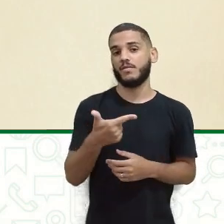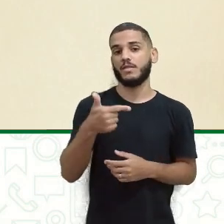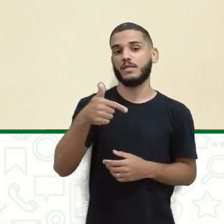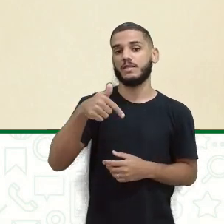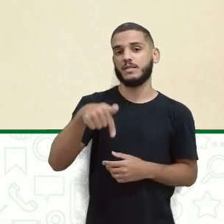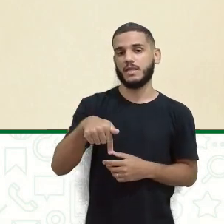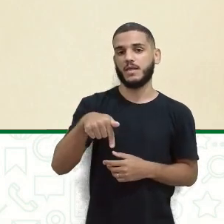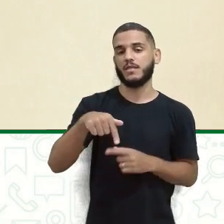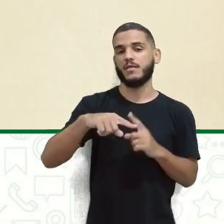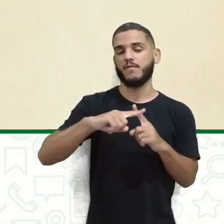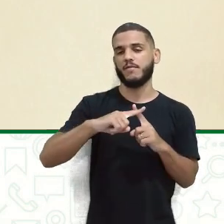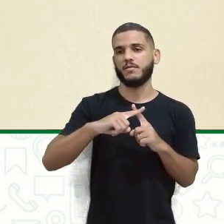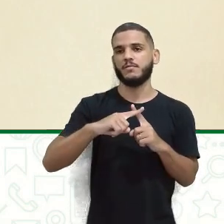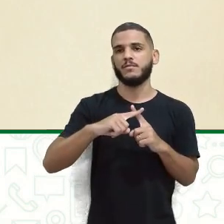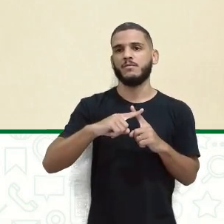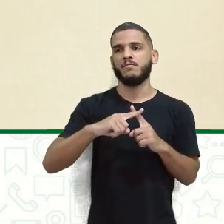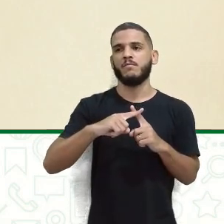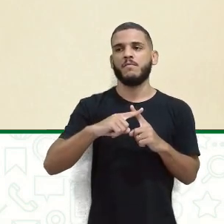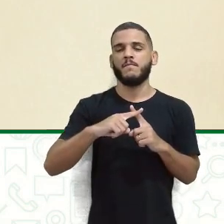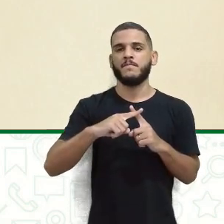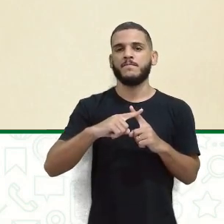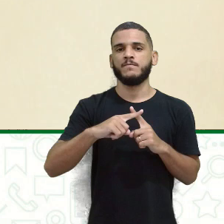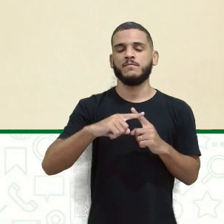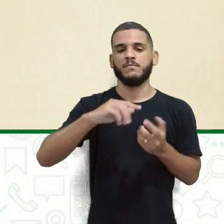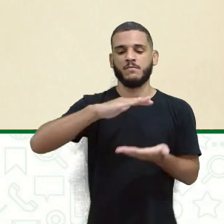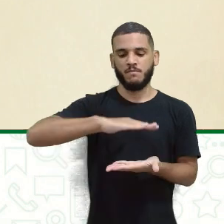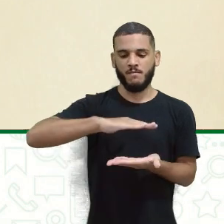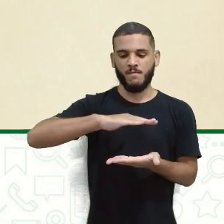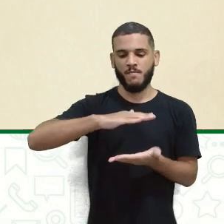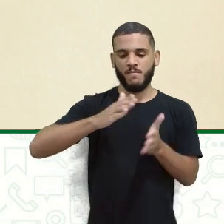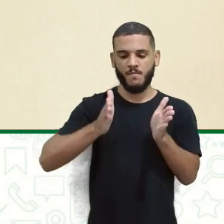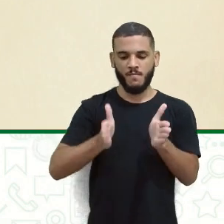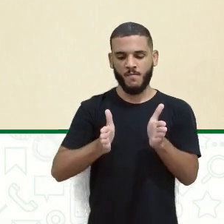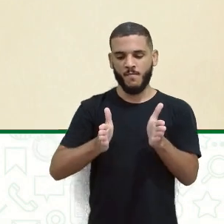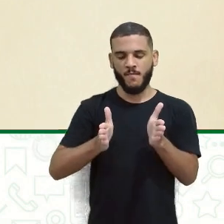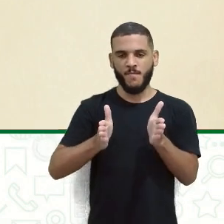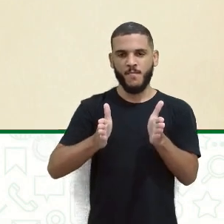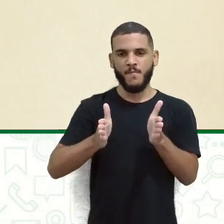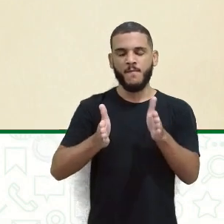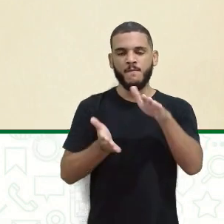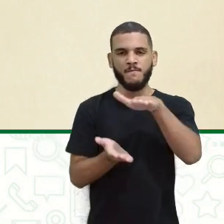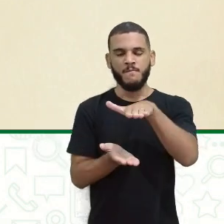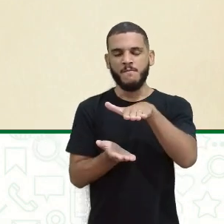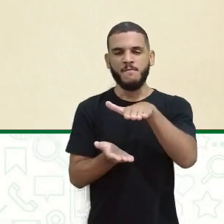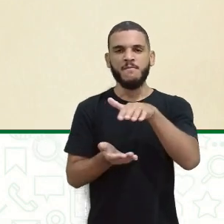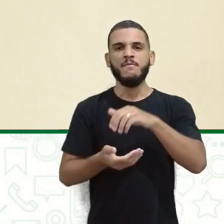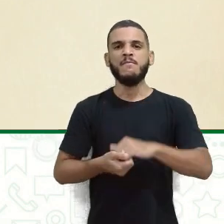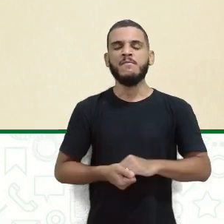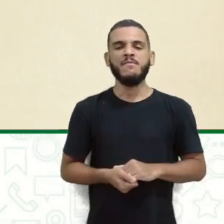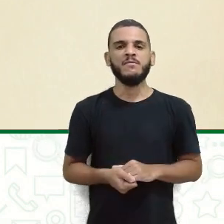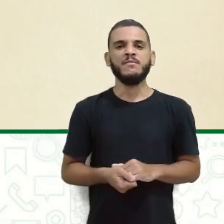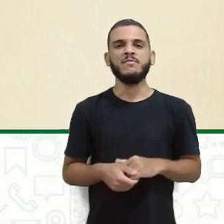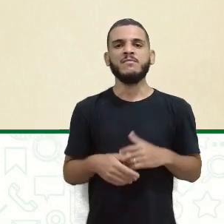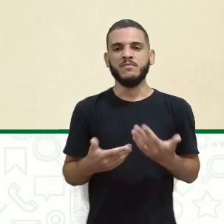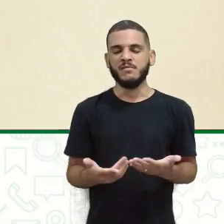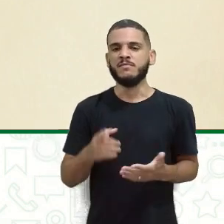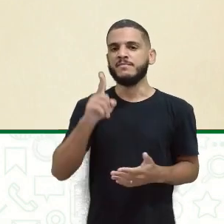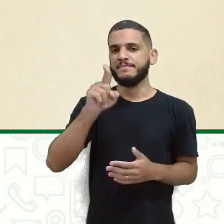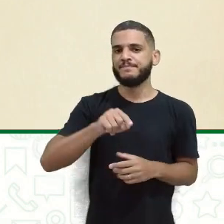27 vezes esse cubo, tá vendo? Então, esse